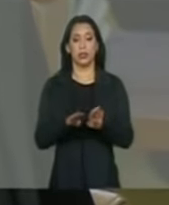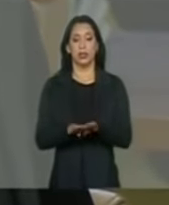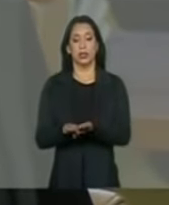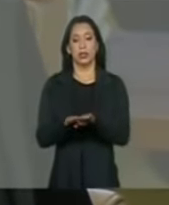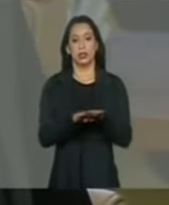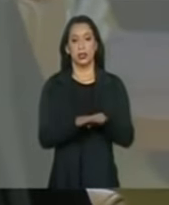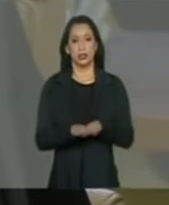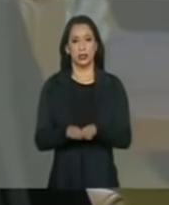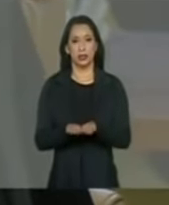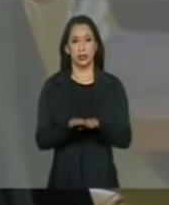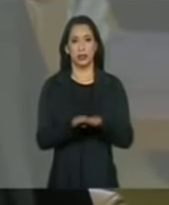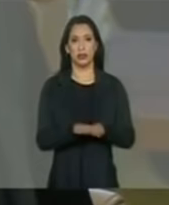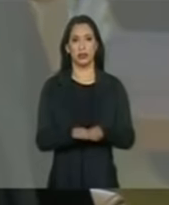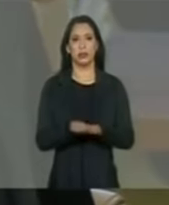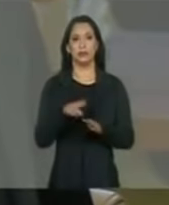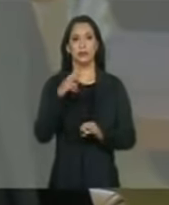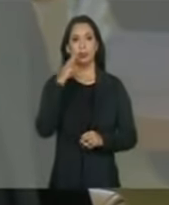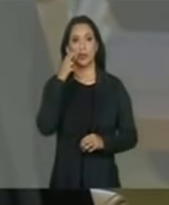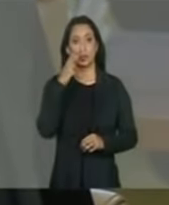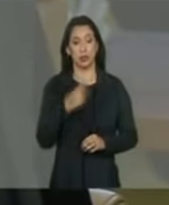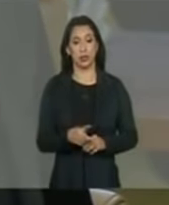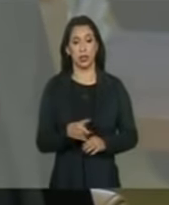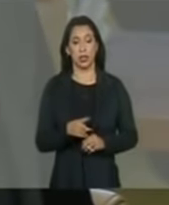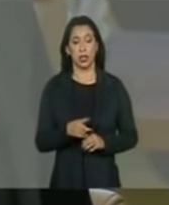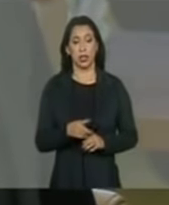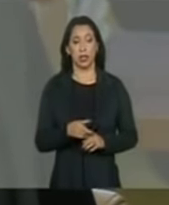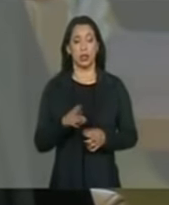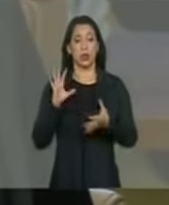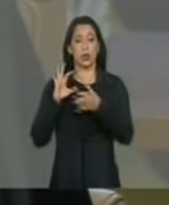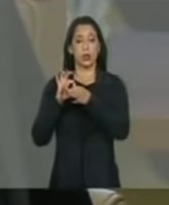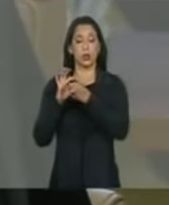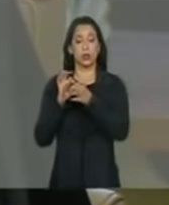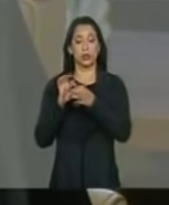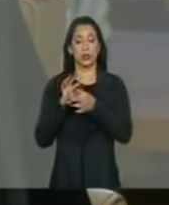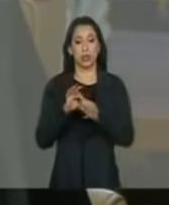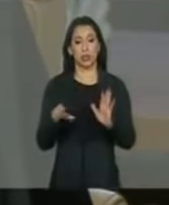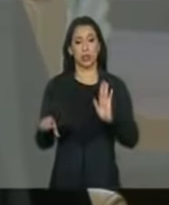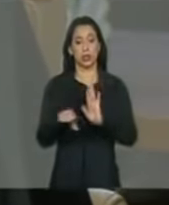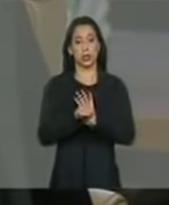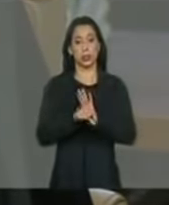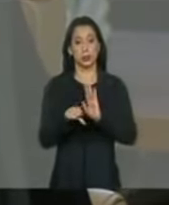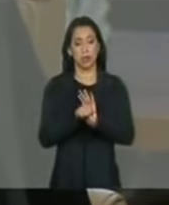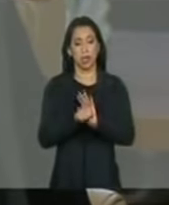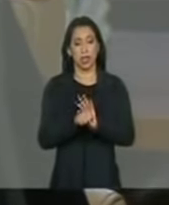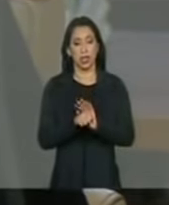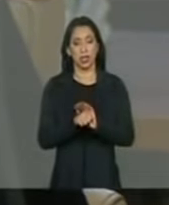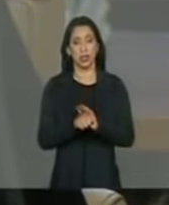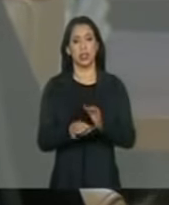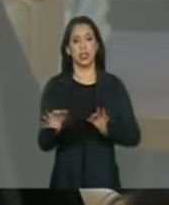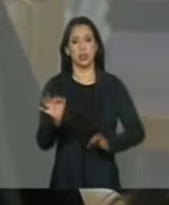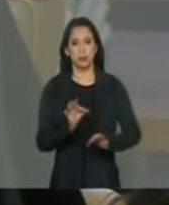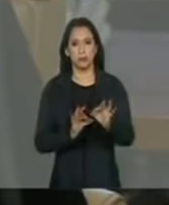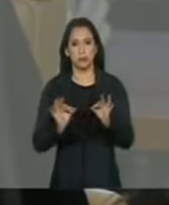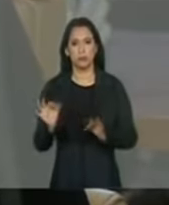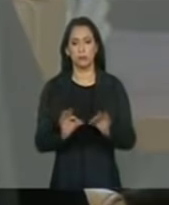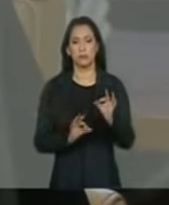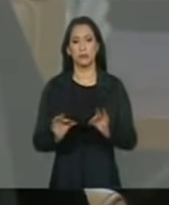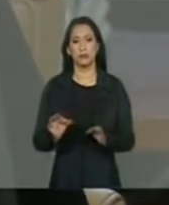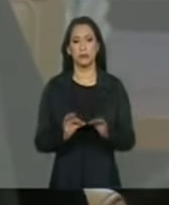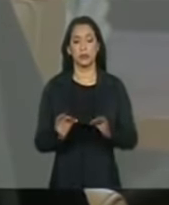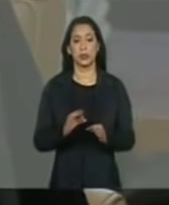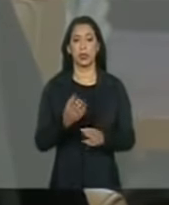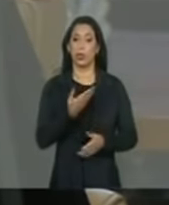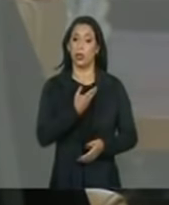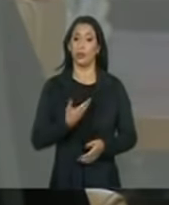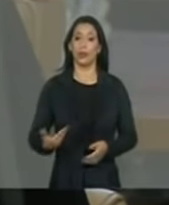eis que dirigidos em contexto de criminalidade organizada e de delinquência governamental a um fim